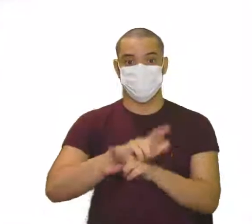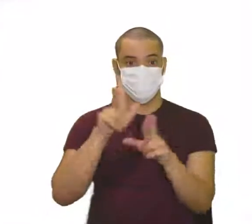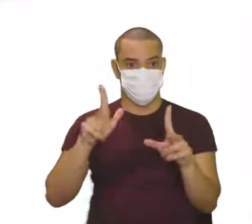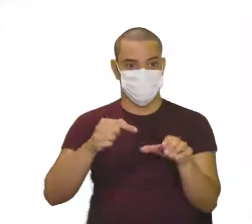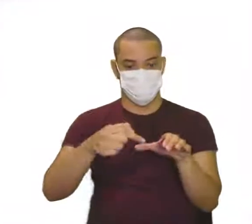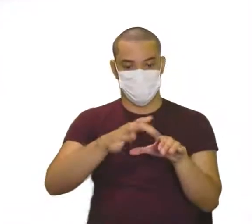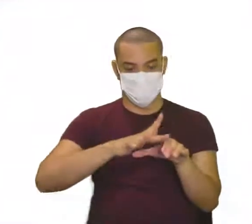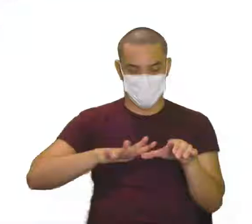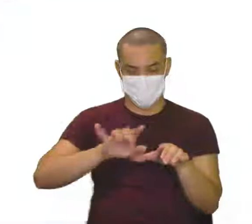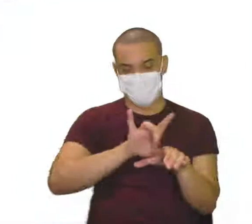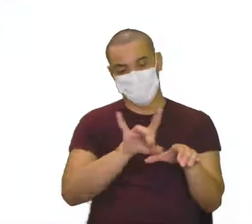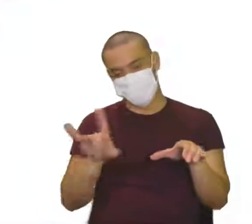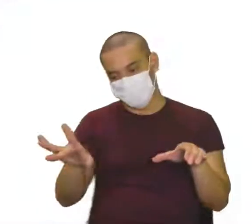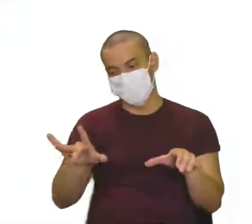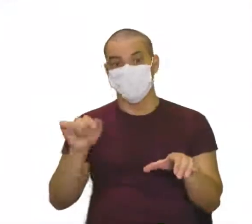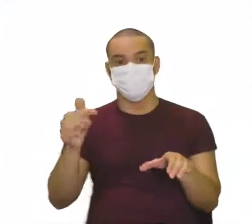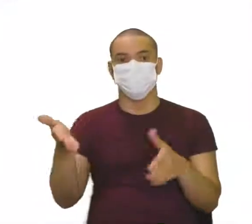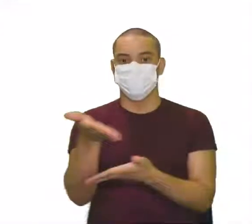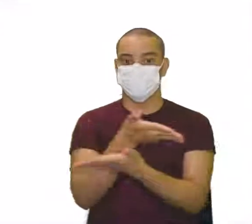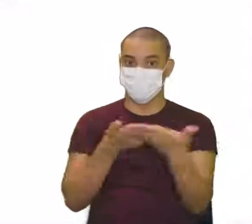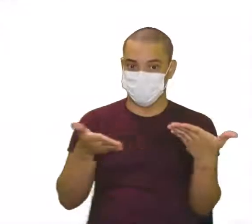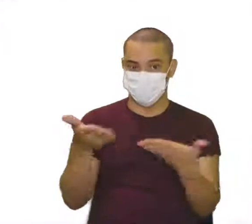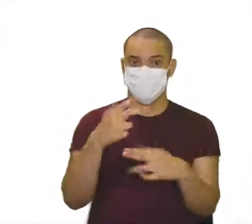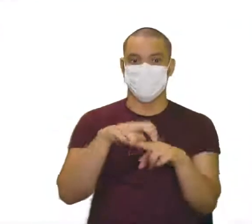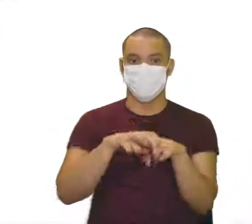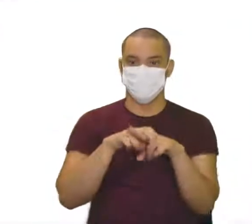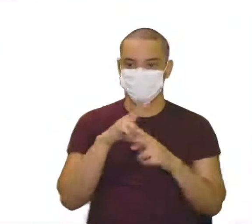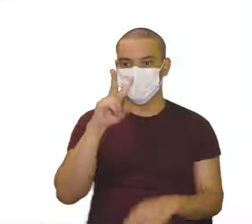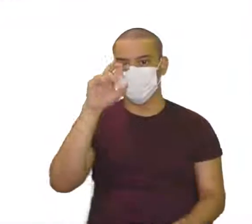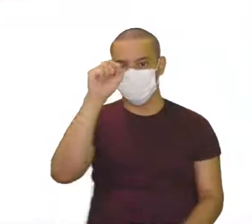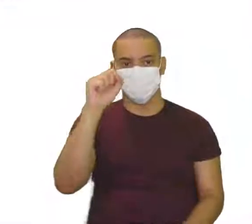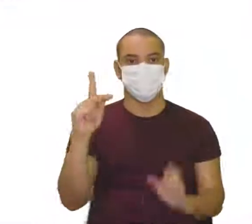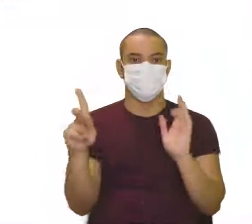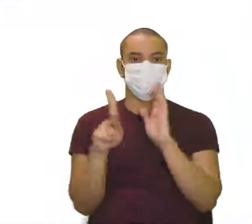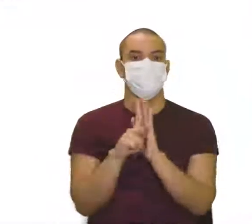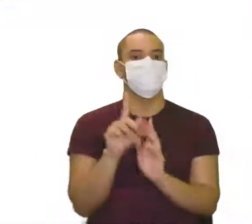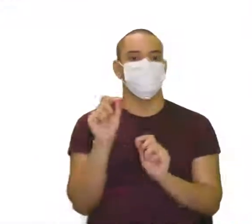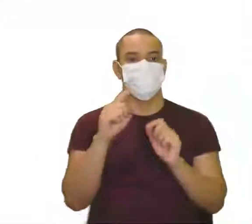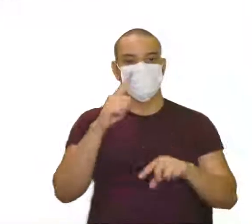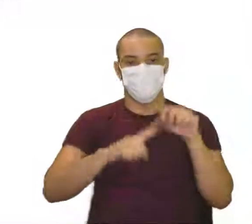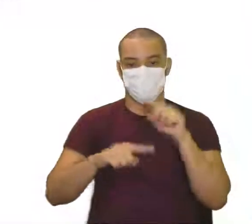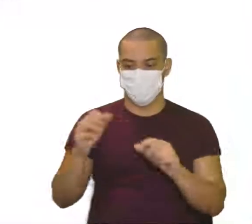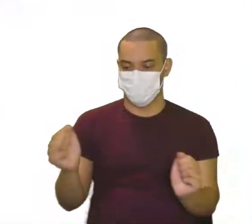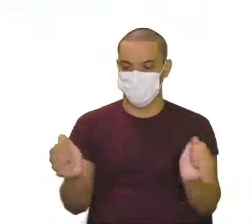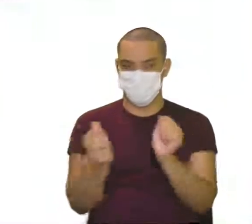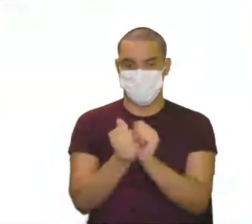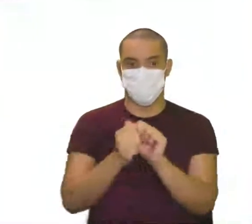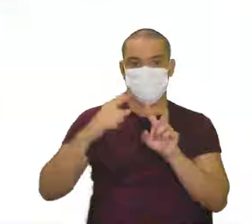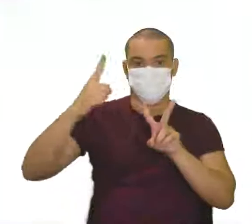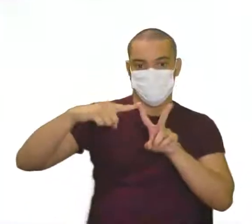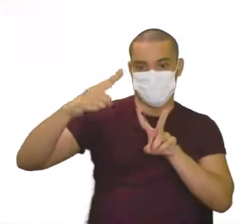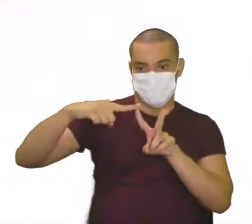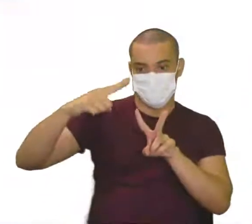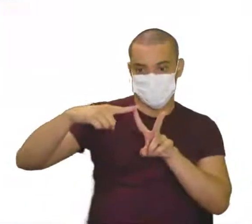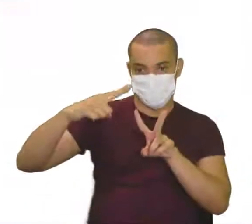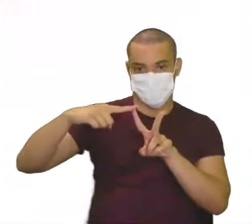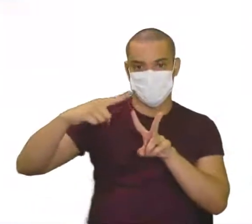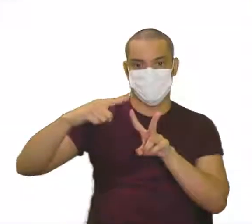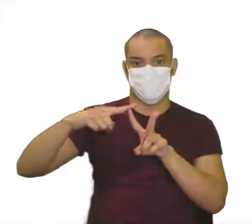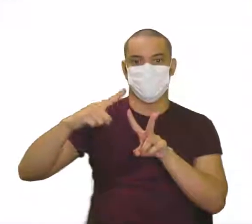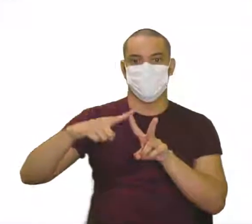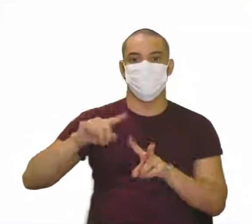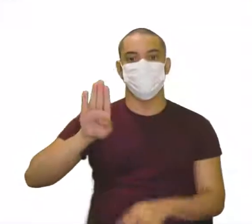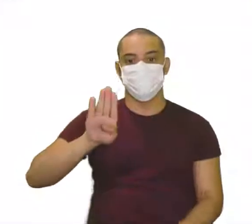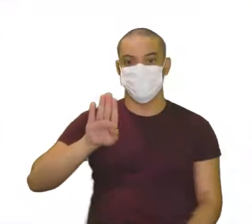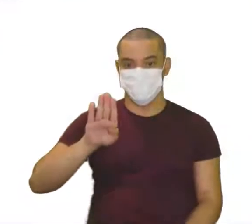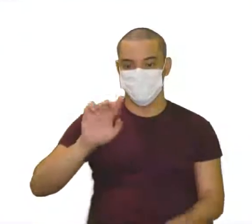campo, esse interage com ela. Então, essa força será dada pelo produto dos vetores, está aqui, ó, vetor